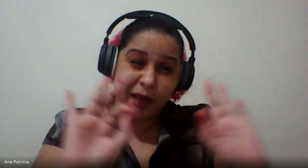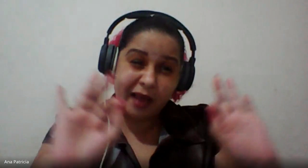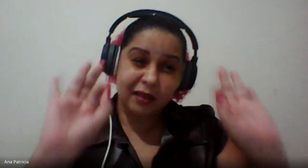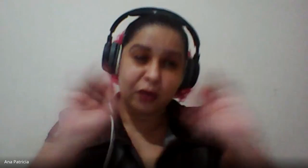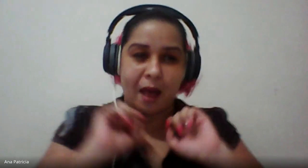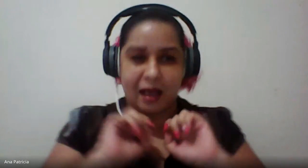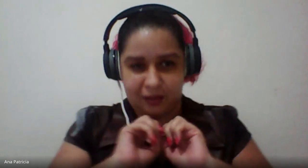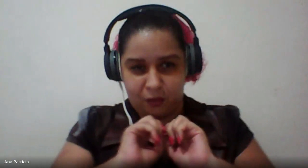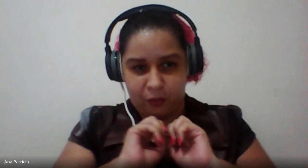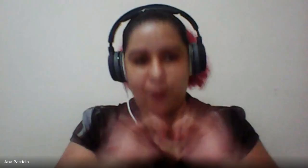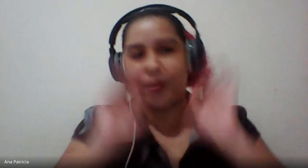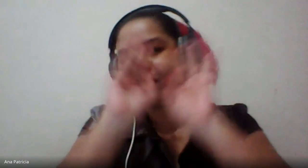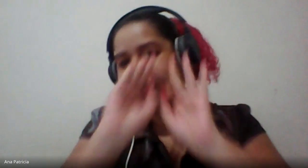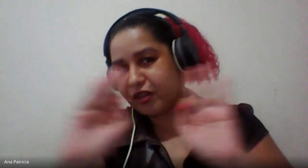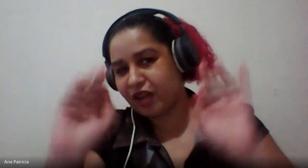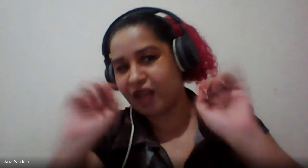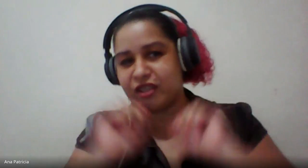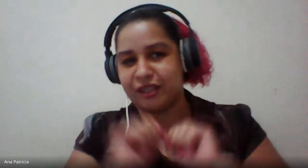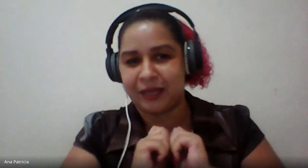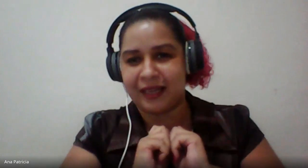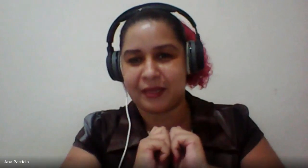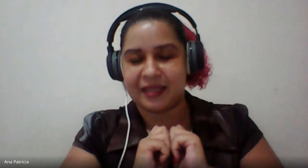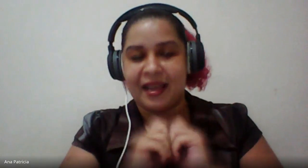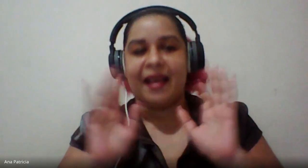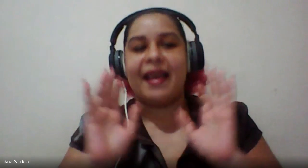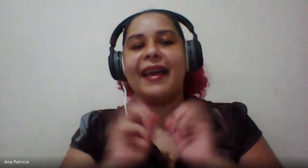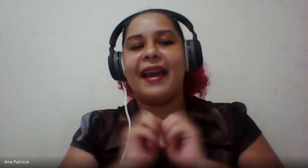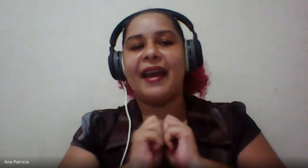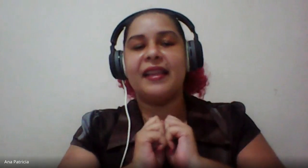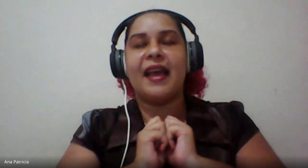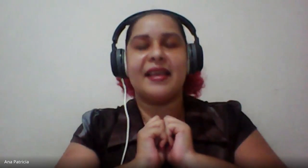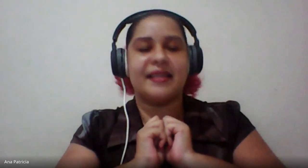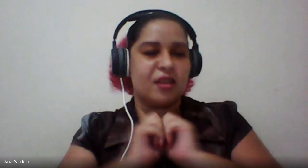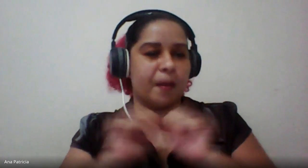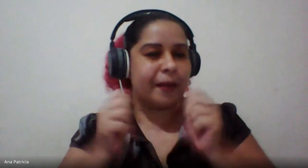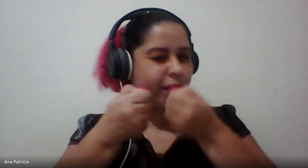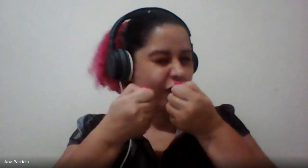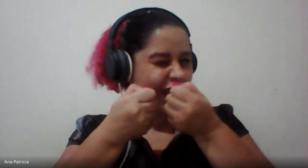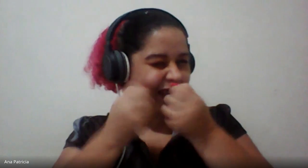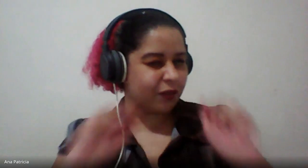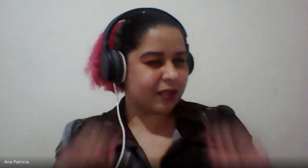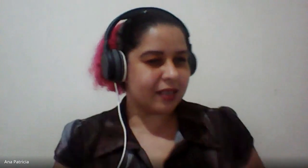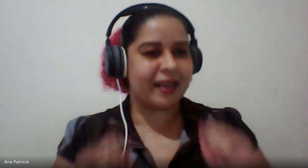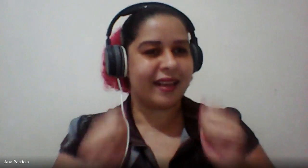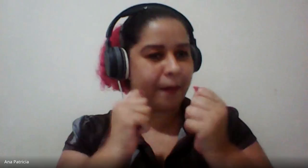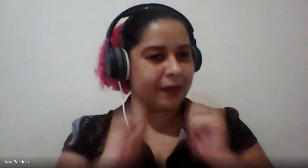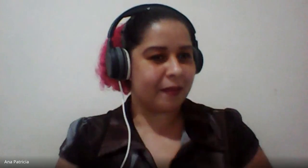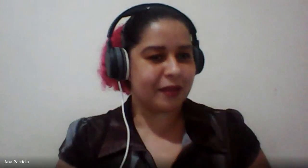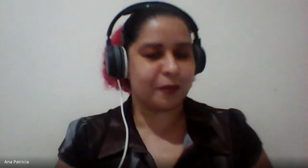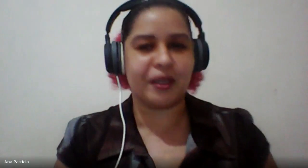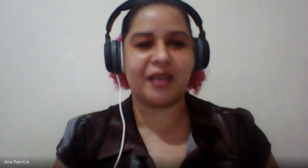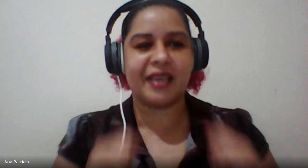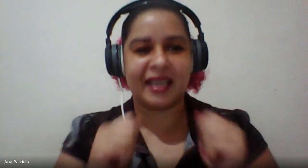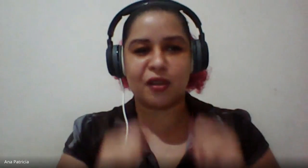do básico do básico, o praticamente rasteiro da Libras. É aquela ideiazinha só para dar uma instigada em vocês quererem aprender